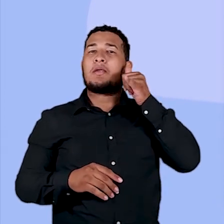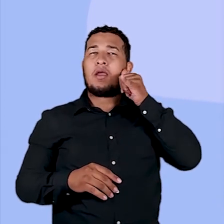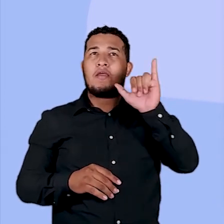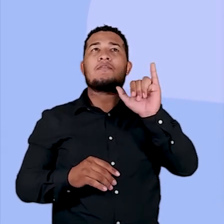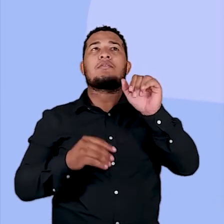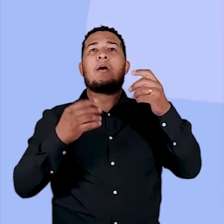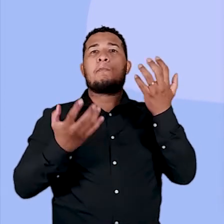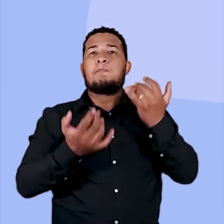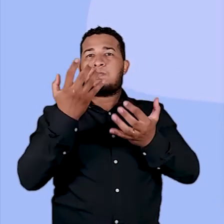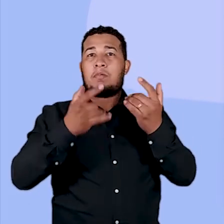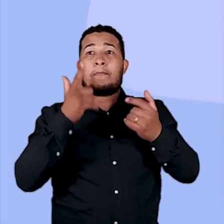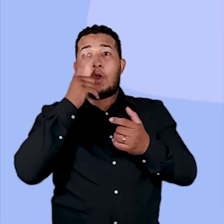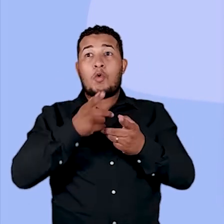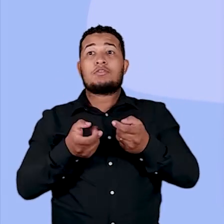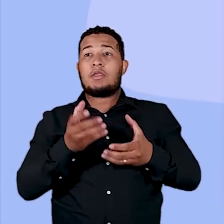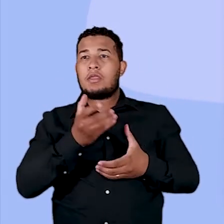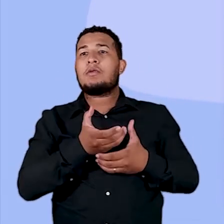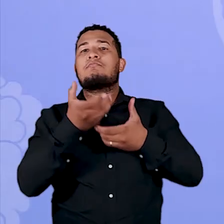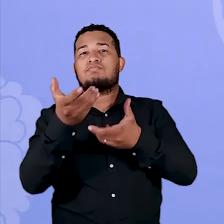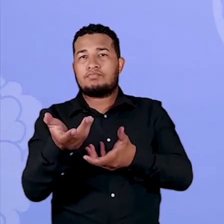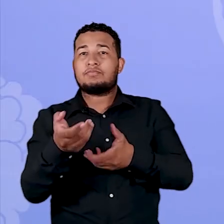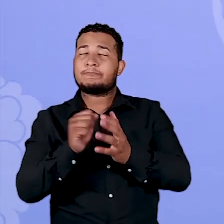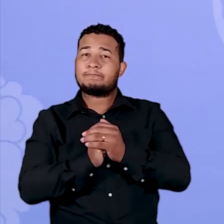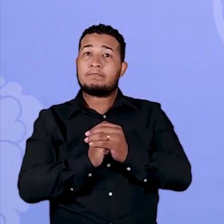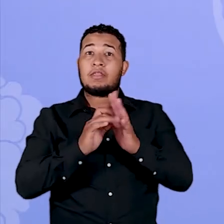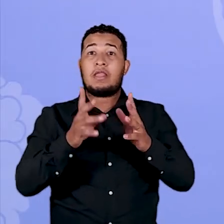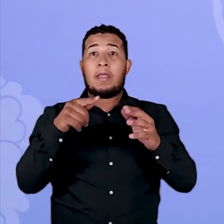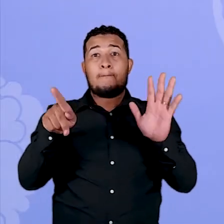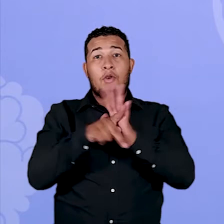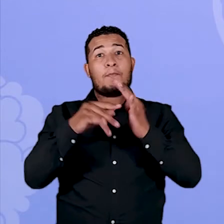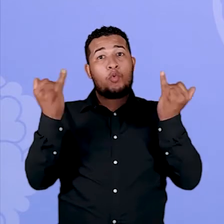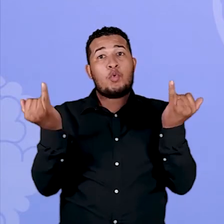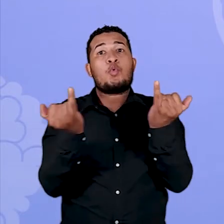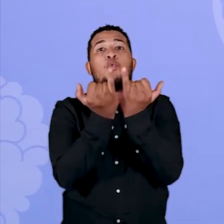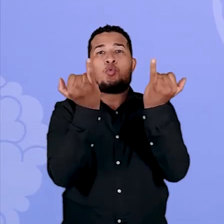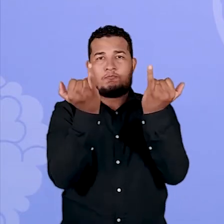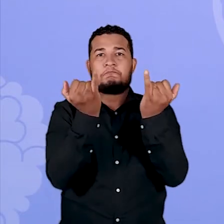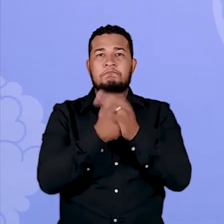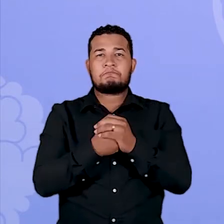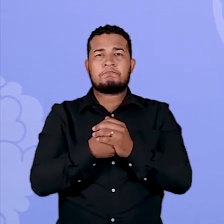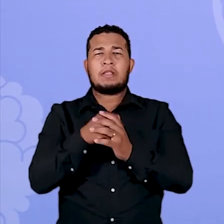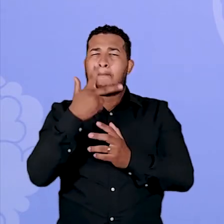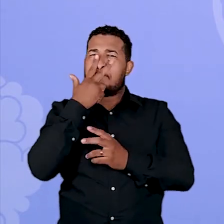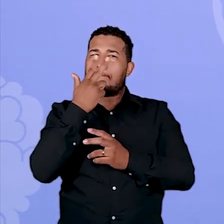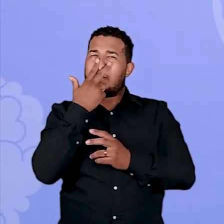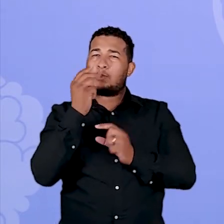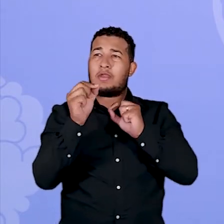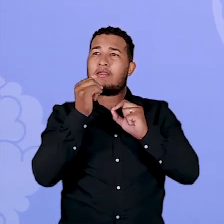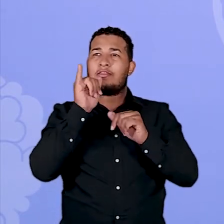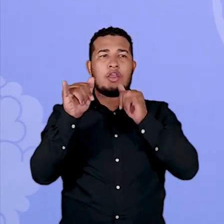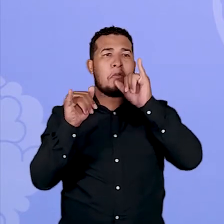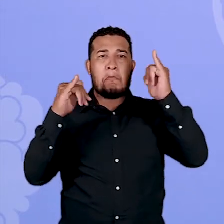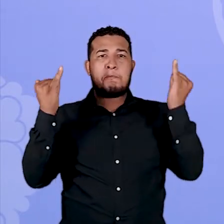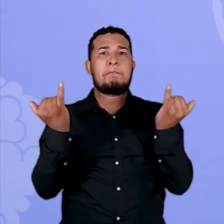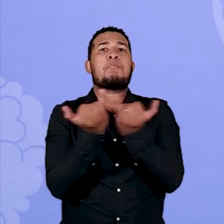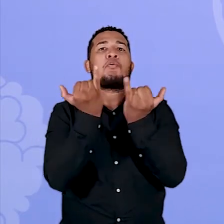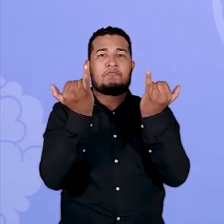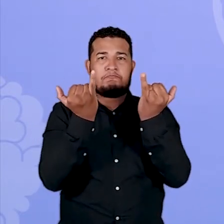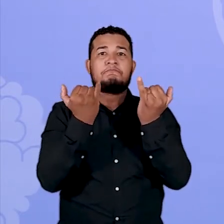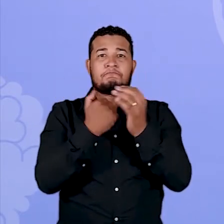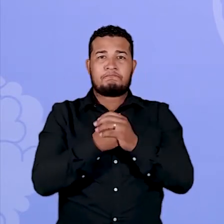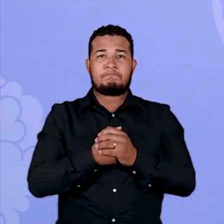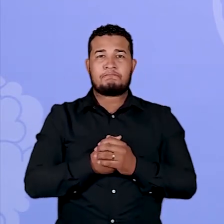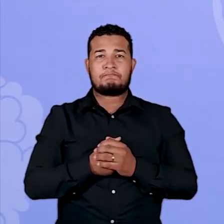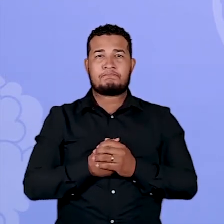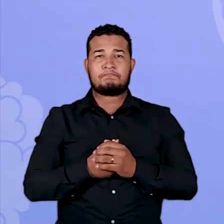casa e aí então ele vai poder apagar esse fogo. Então essa é uma ideia aí de um curto-circuito. É como se eu interrompesse esse